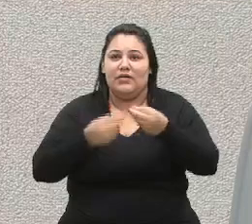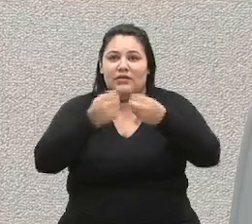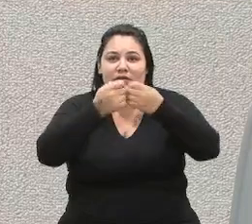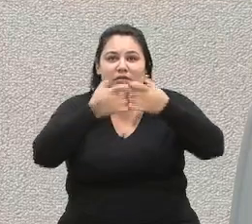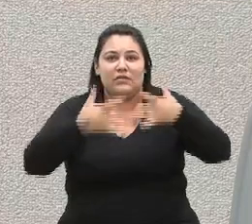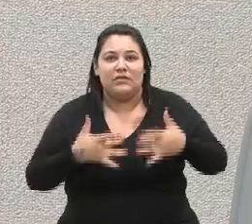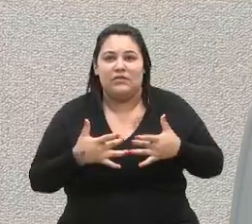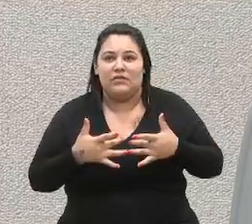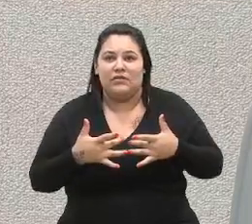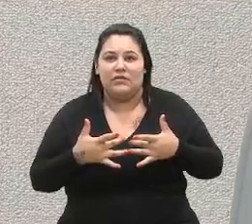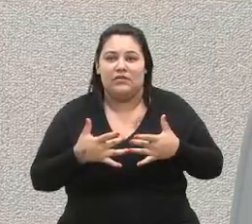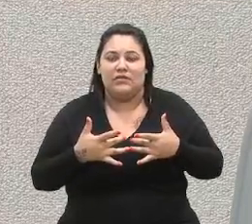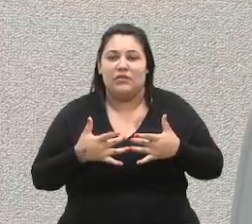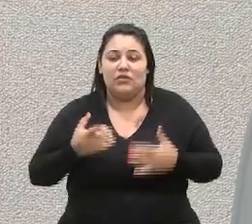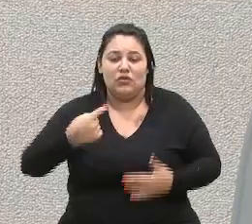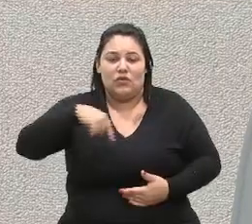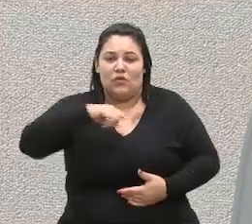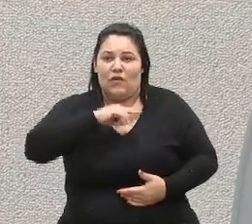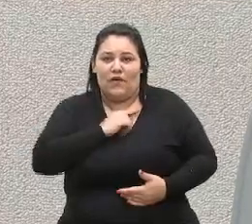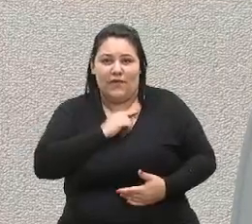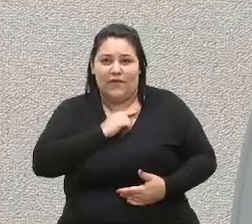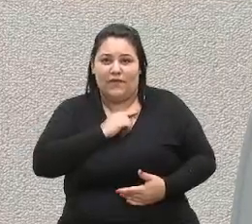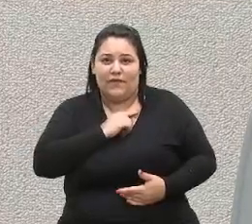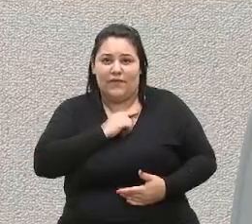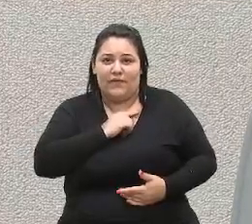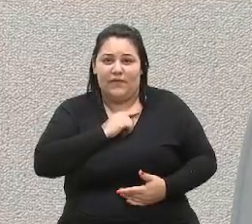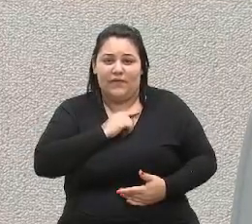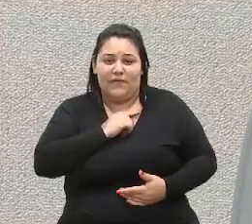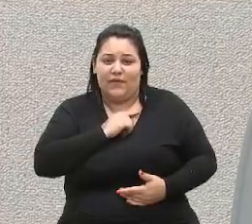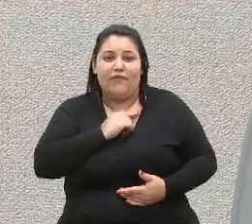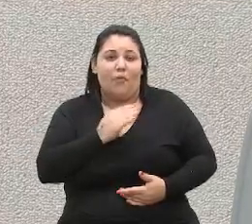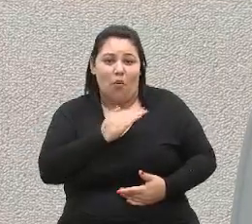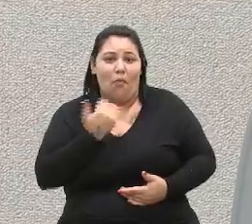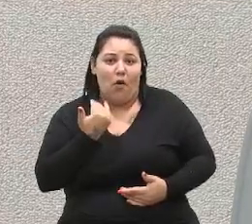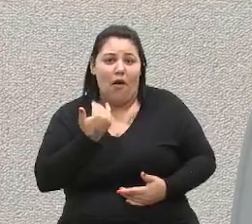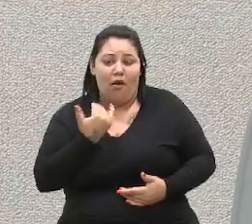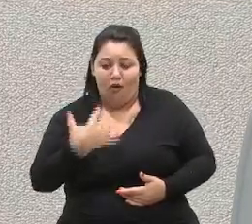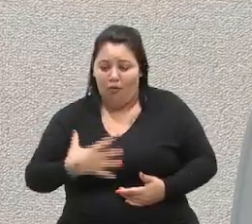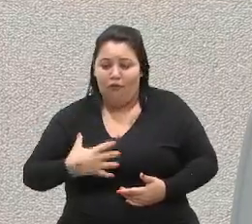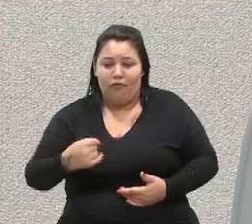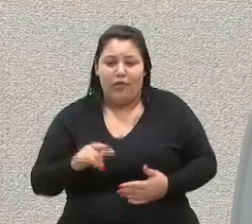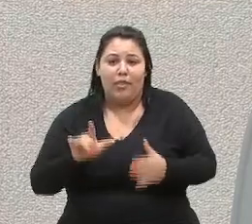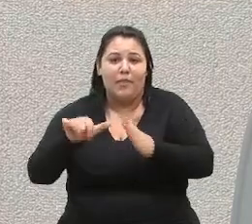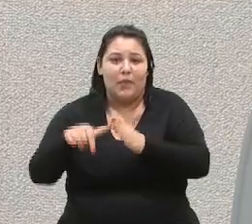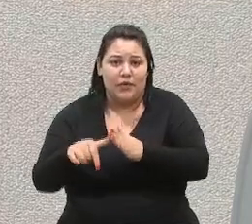não somos seres imortais. O filho,